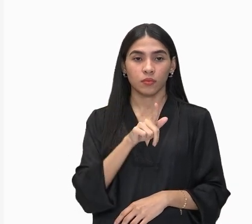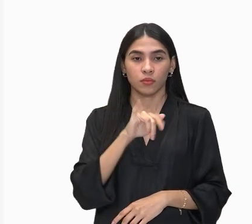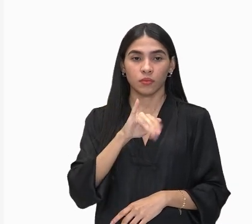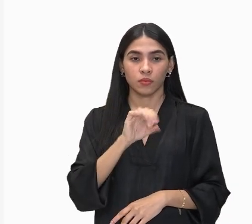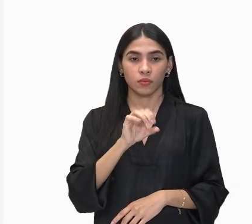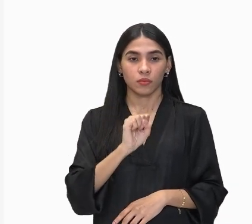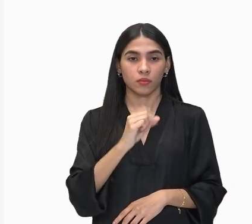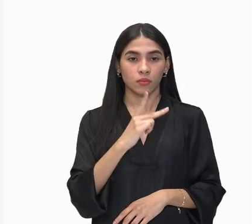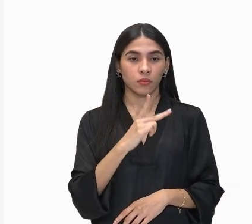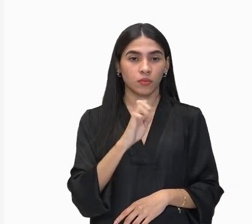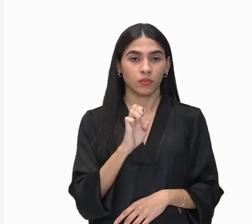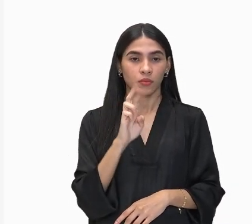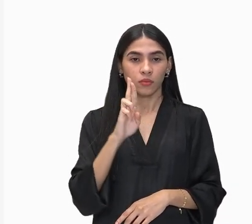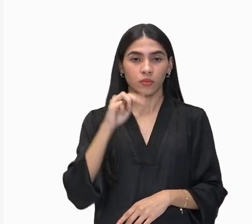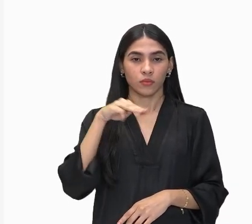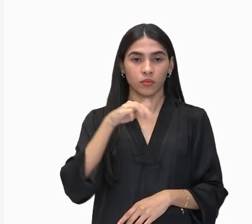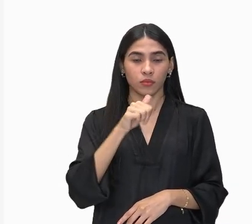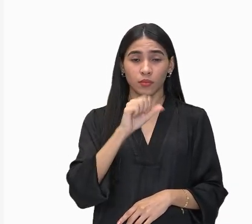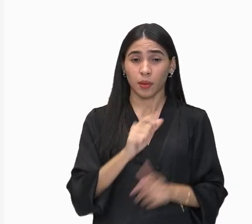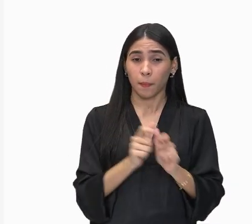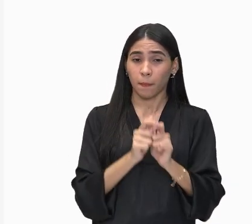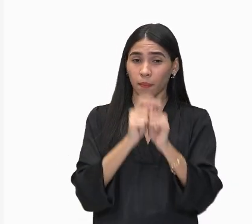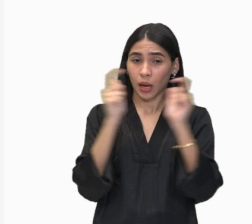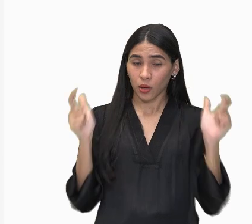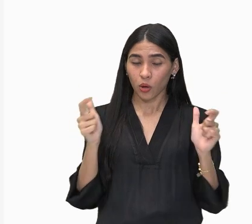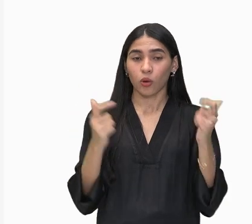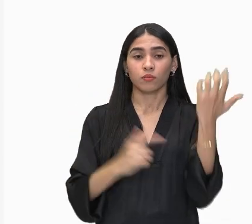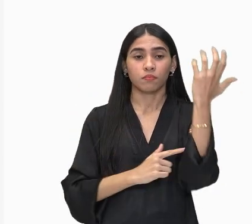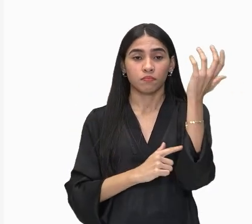maior grupo de plantas. Possuem flor